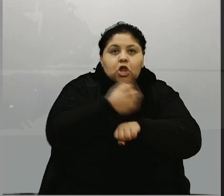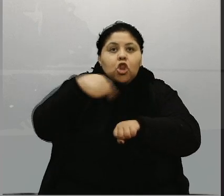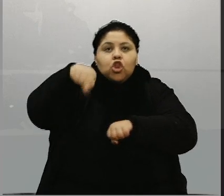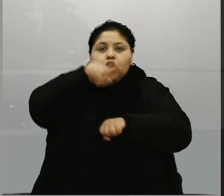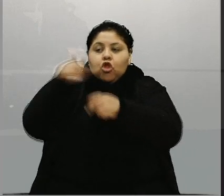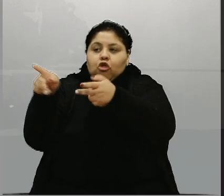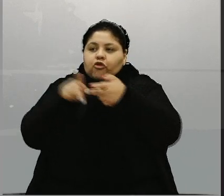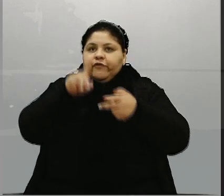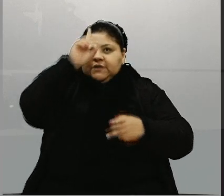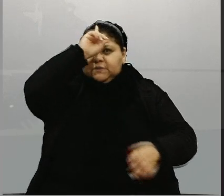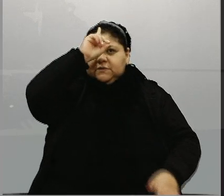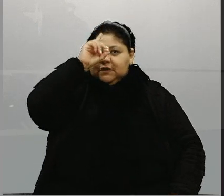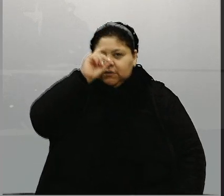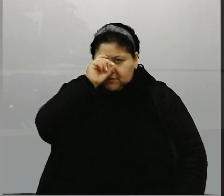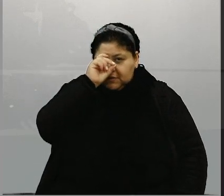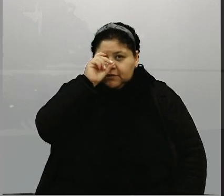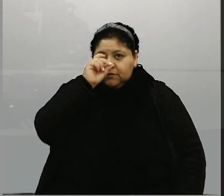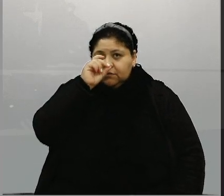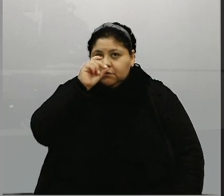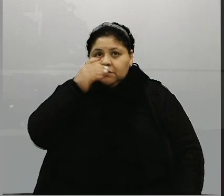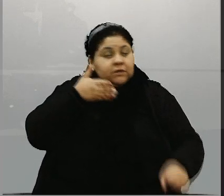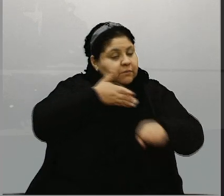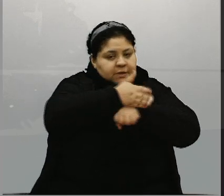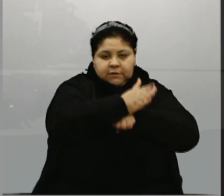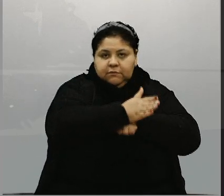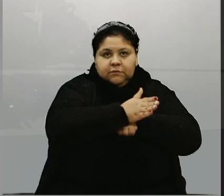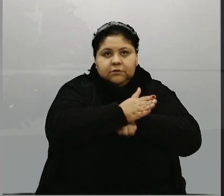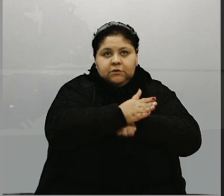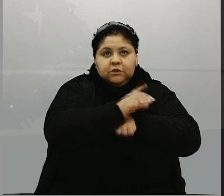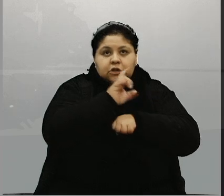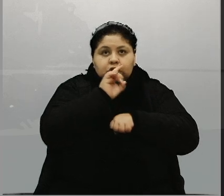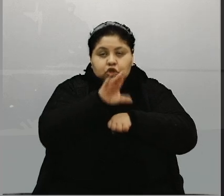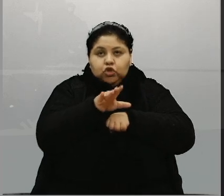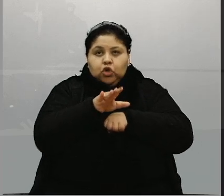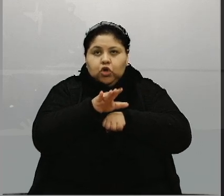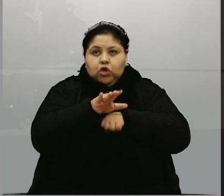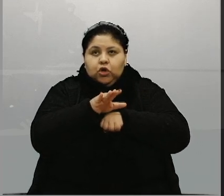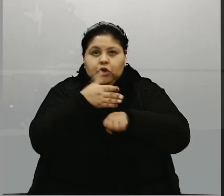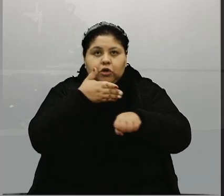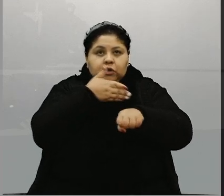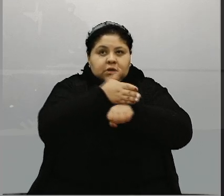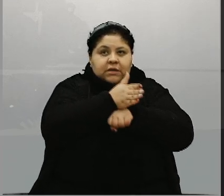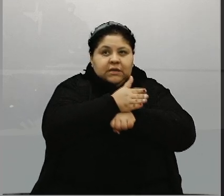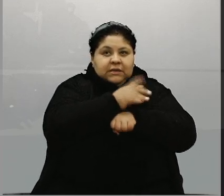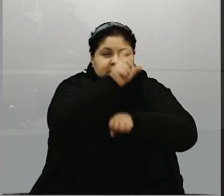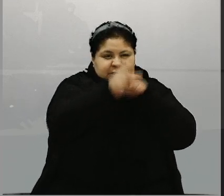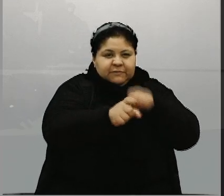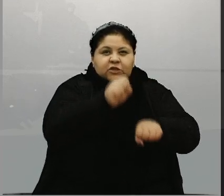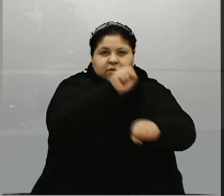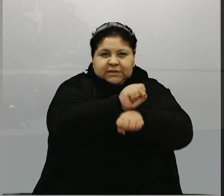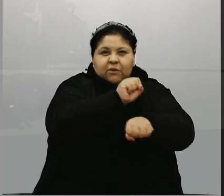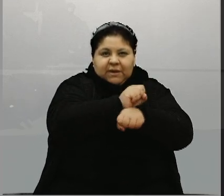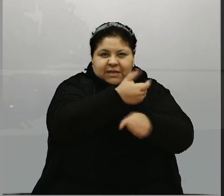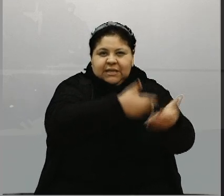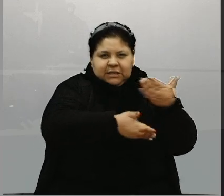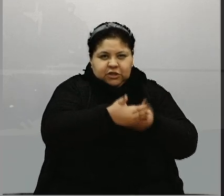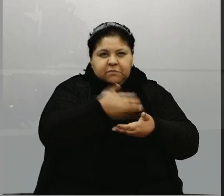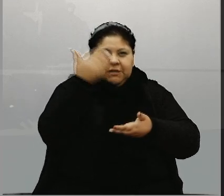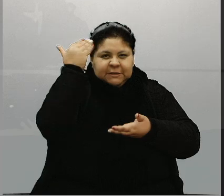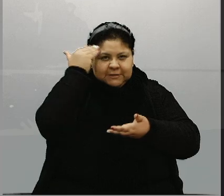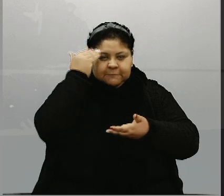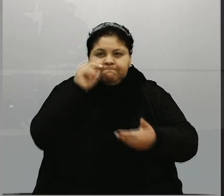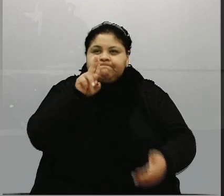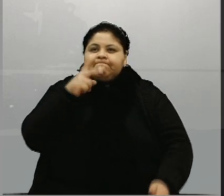visitamos hospitais. Nós não entramos dentro deles, vamos só ali naquela parte onde as pessoas estão aguardando para assistência, nas